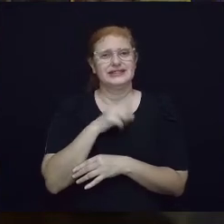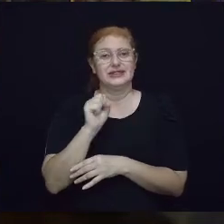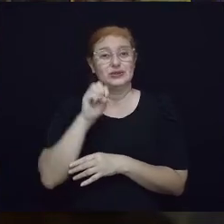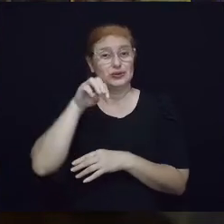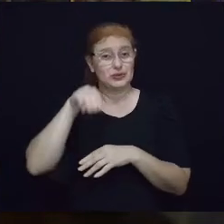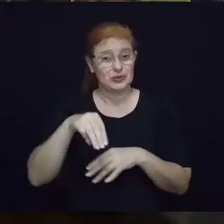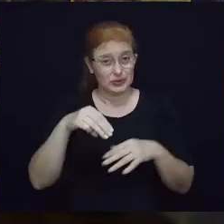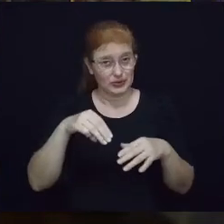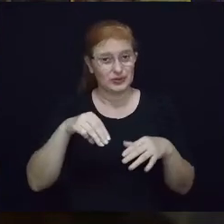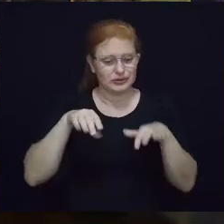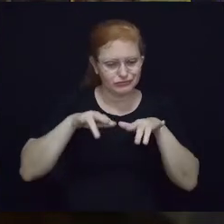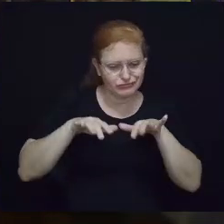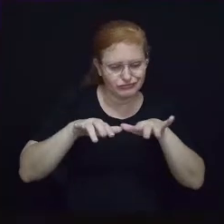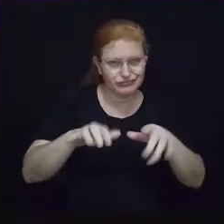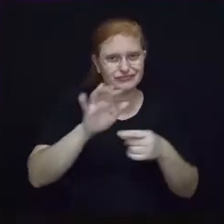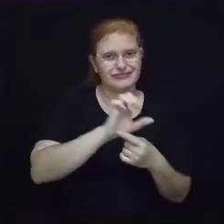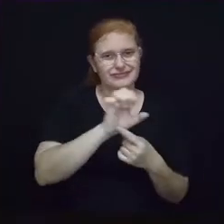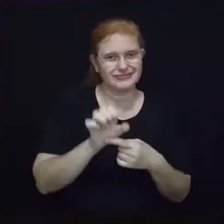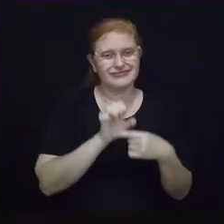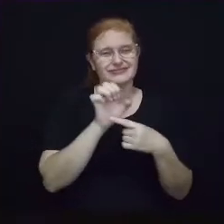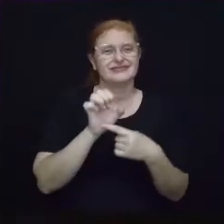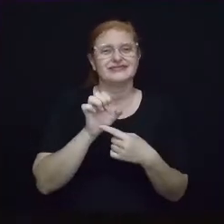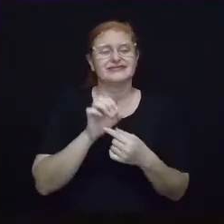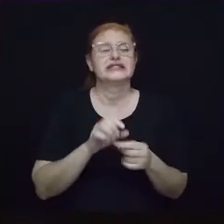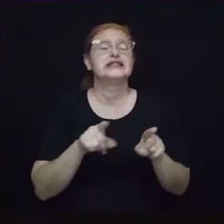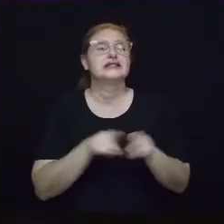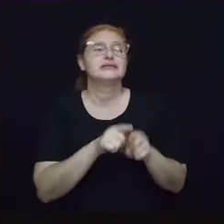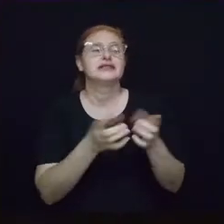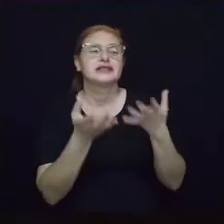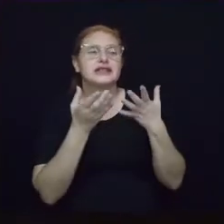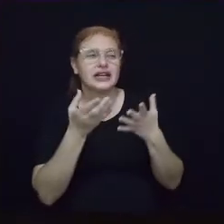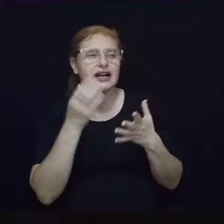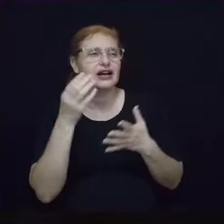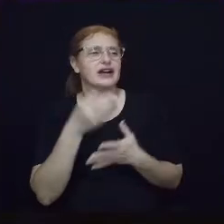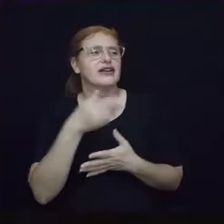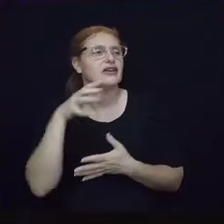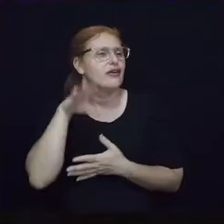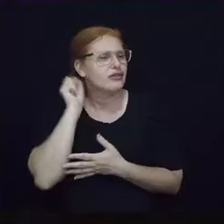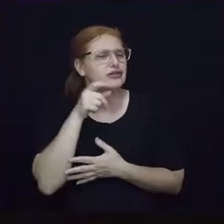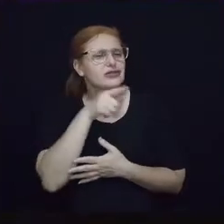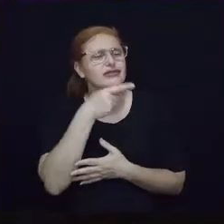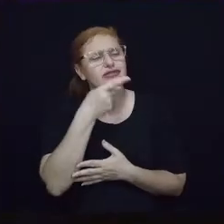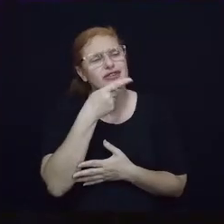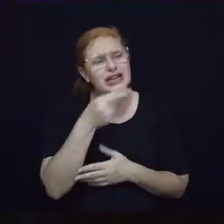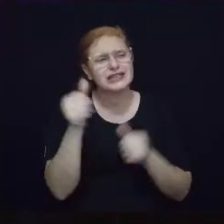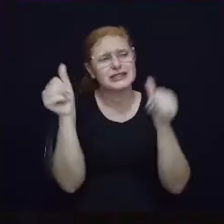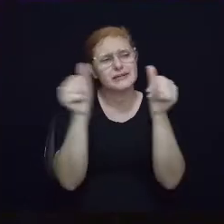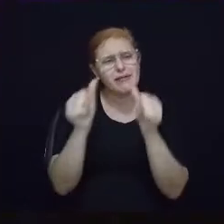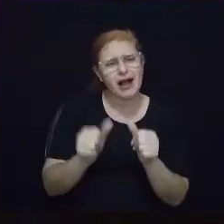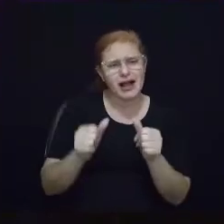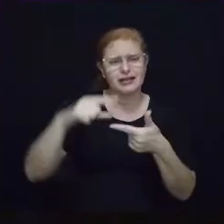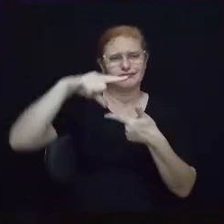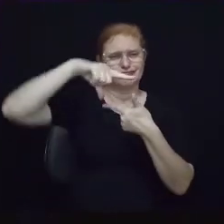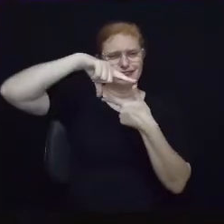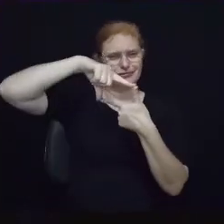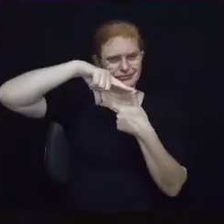tua, tu te lembra? E depois quero te ouvir falar sobre aquelas inserções, aquelas imagens, aquele enquadramento. Uhum.